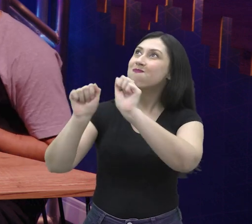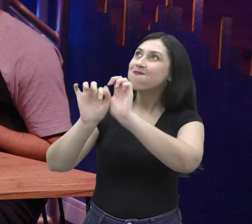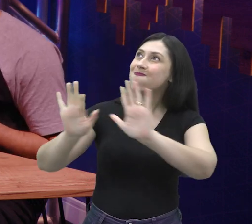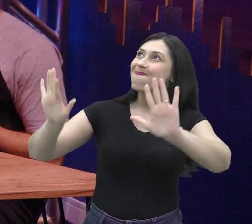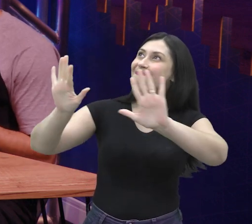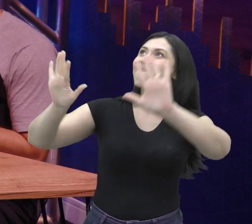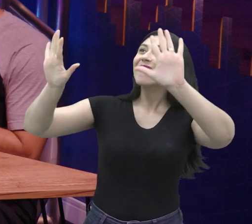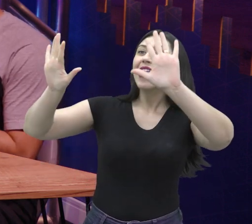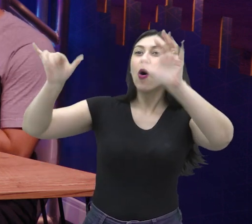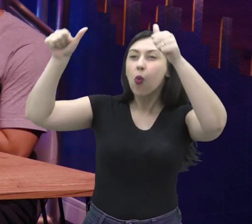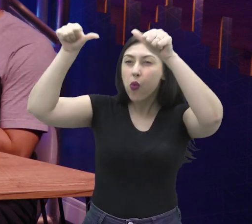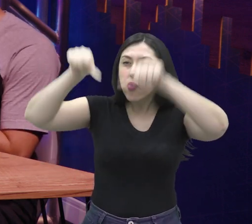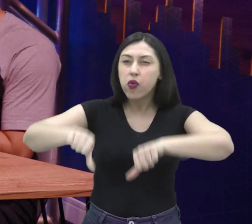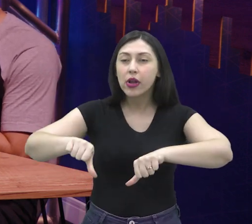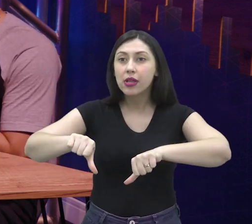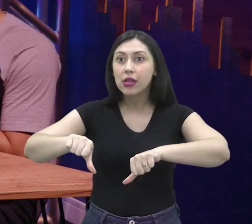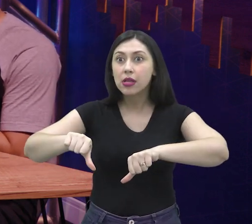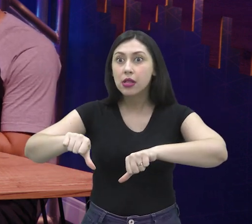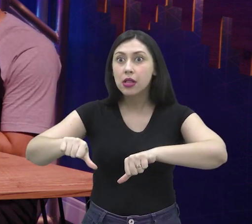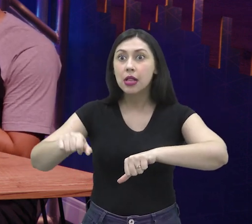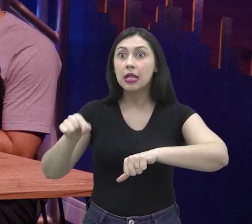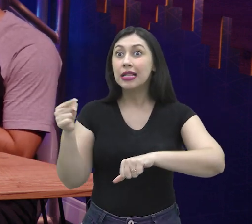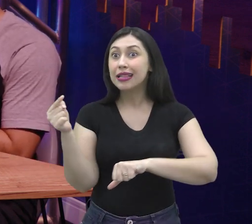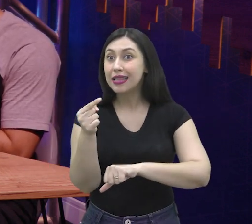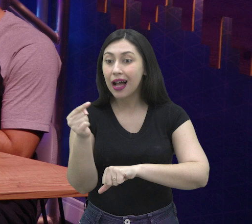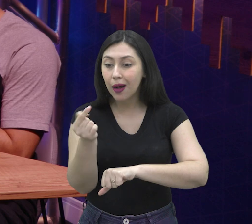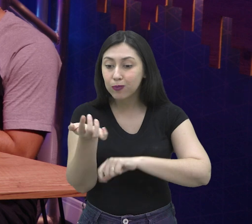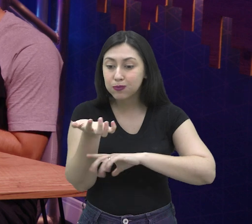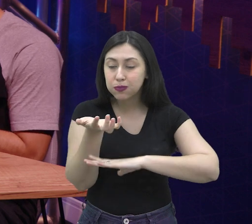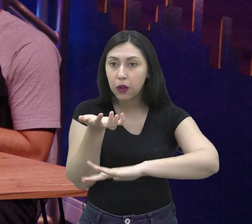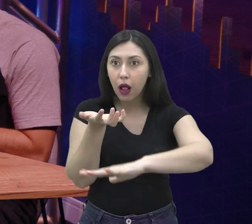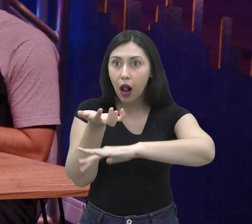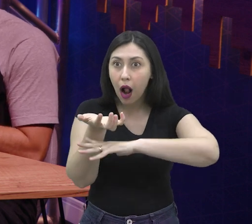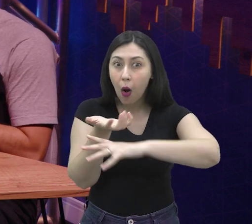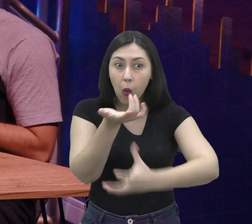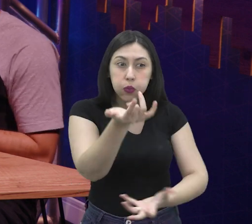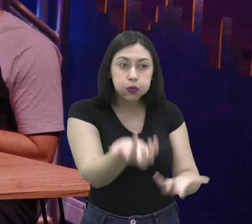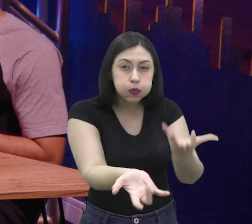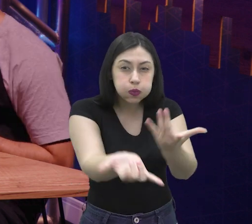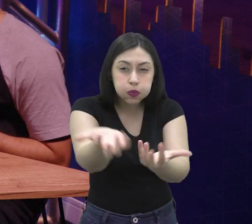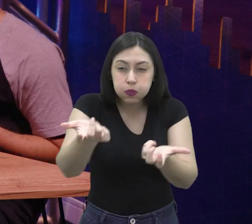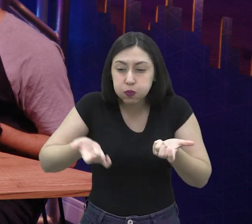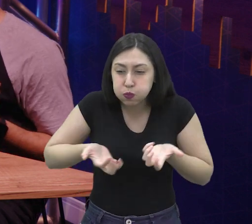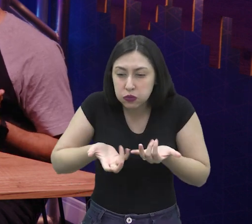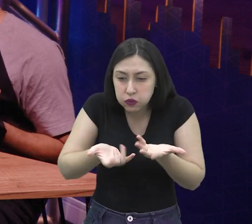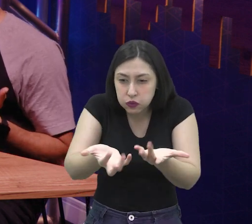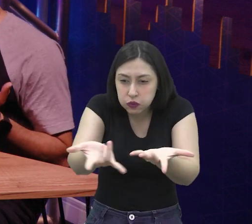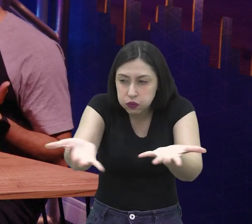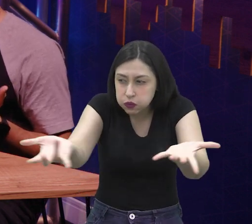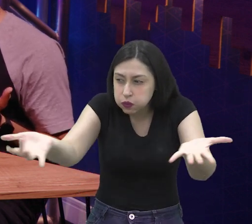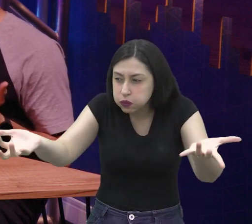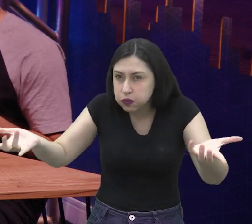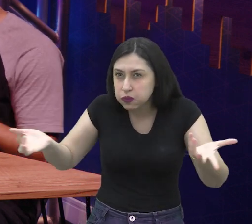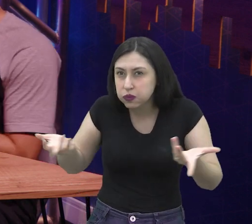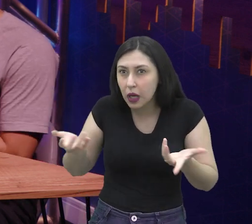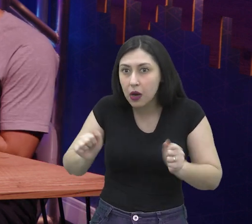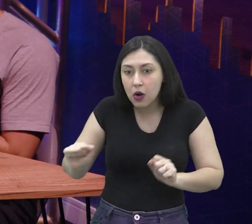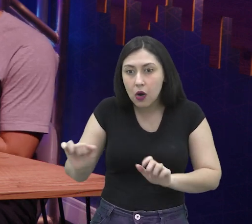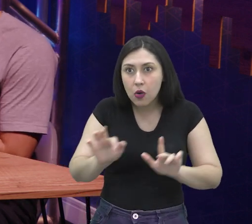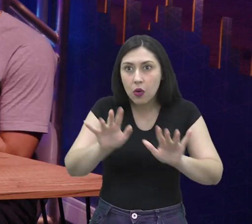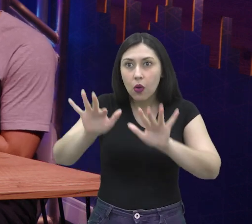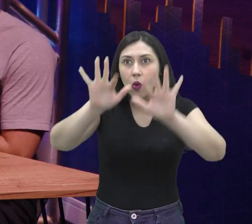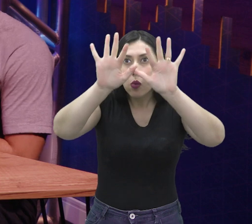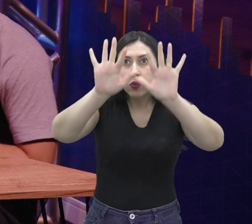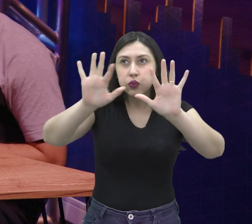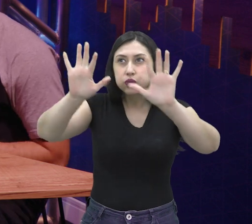horrível. O incêndio no Pantanal tinha sido tão catastrófico e tão gigante que a fumaça chegou aqui